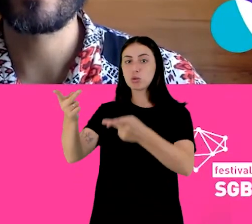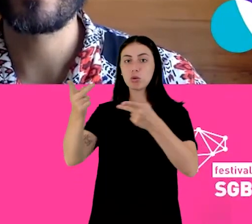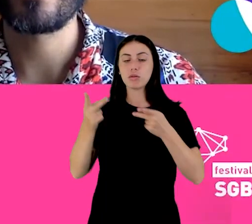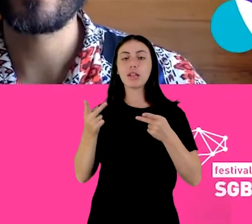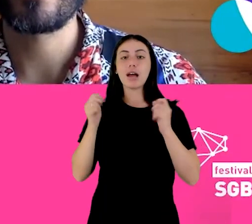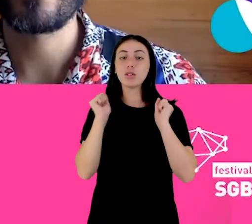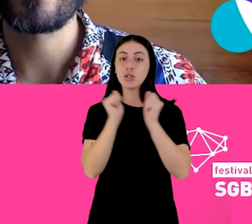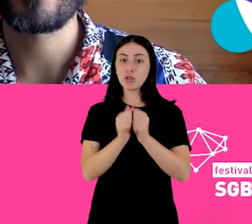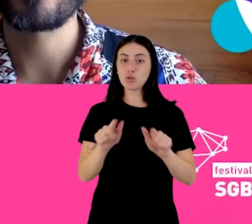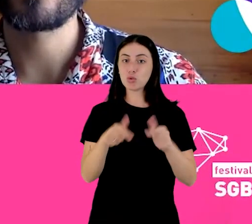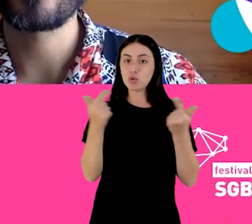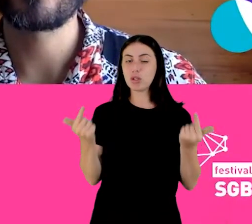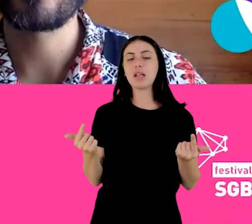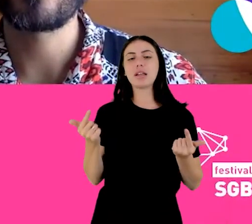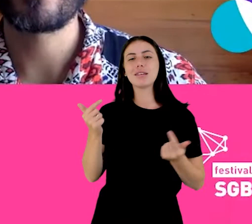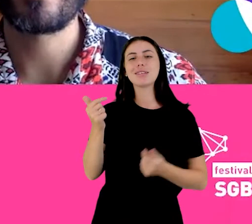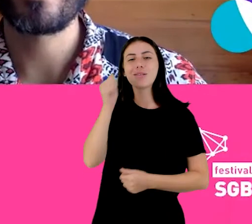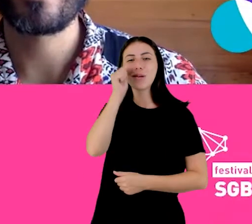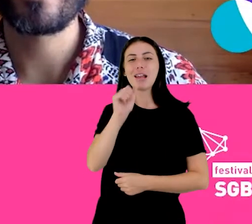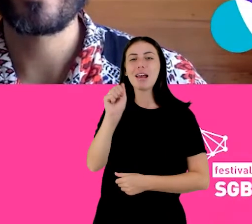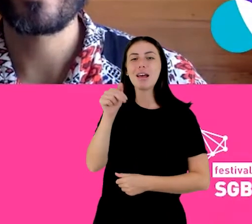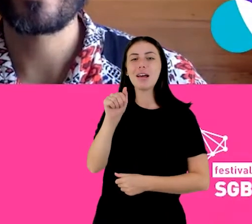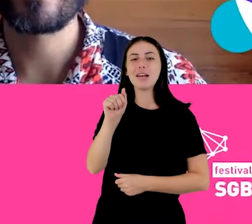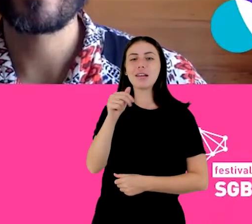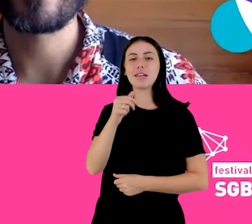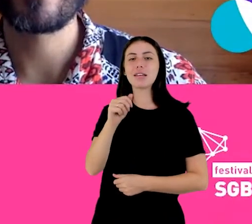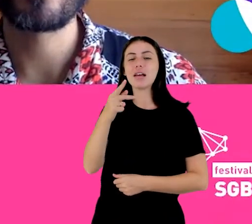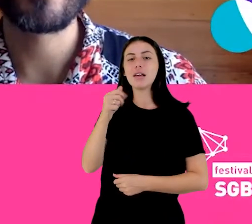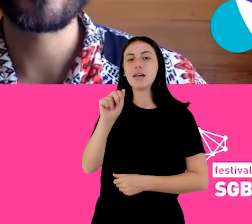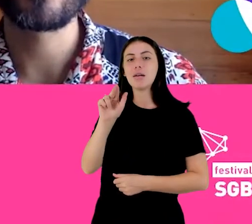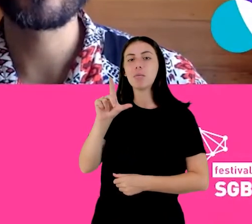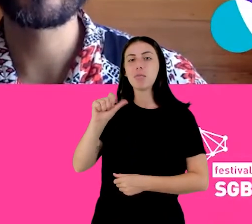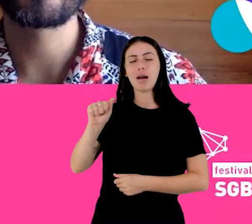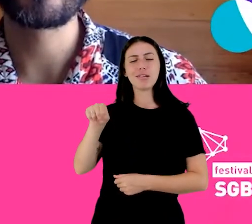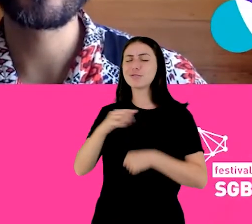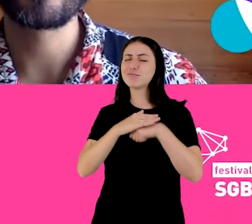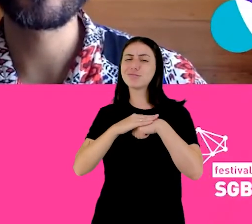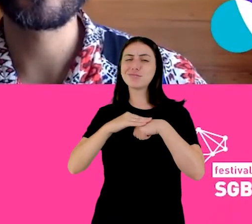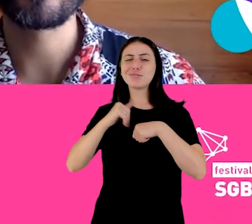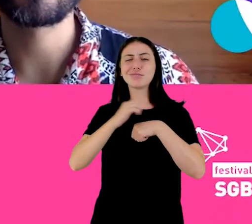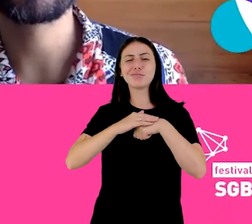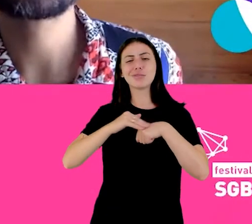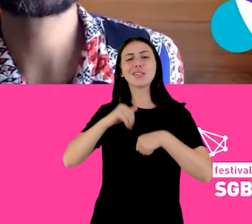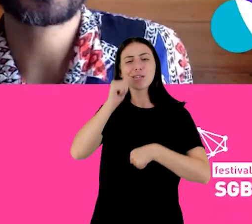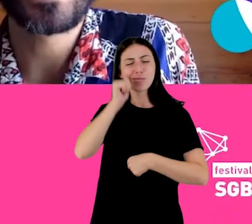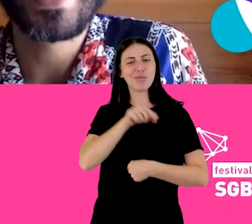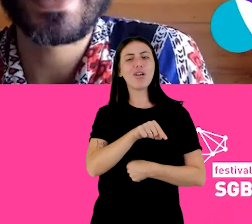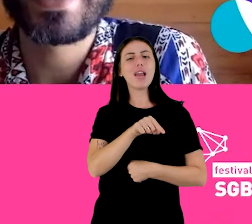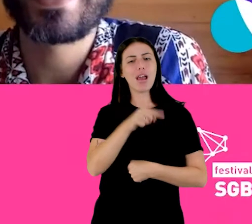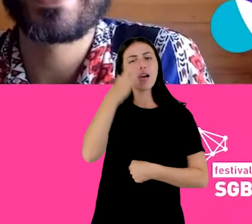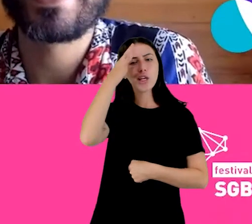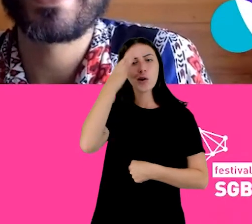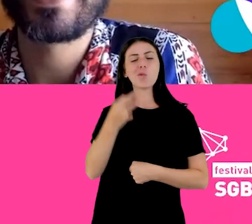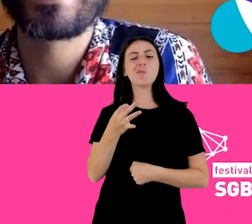cada episódio é com 2 convidados, e ele é mediado pela jornalista Ana Paula Souza, que é